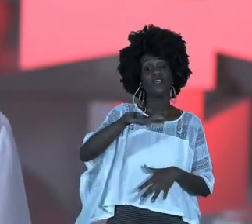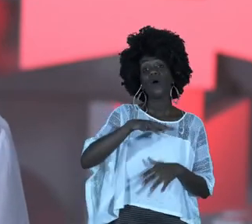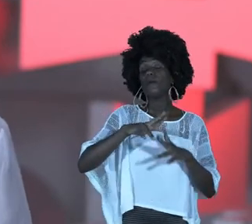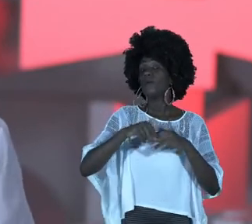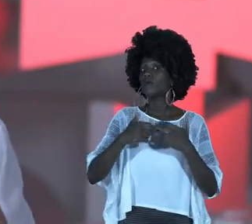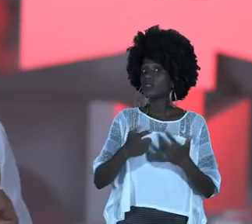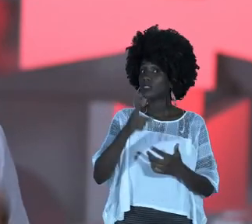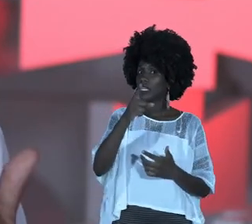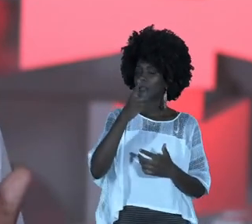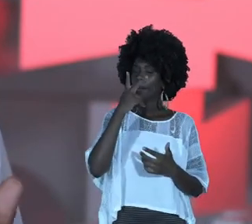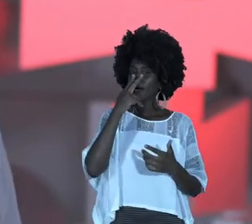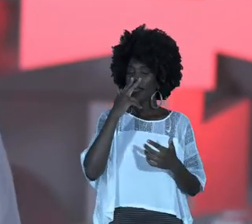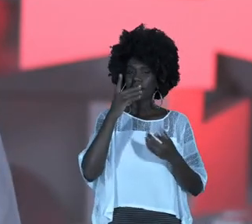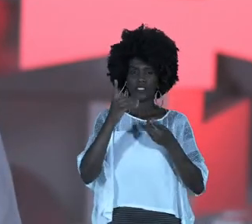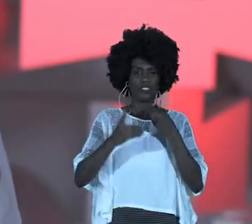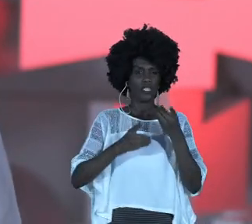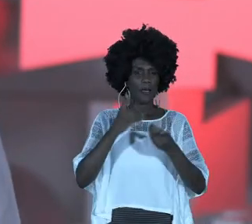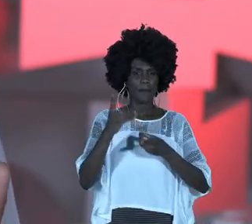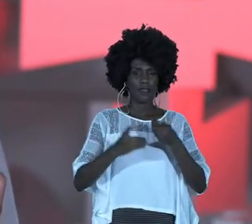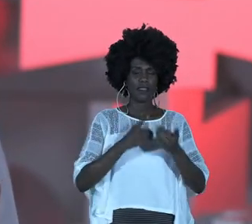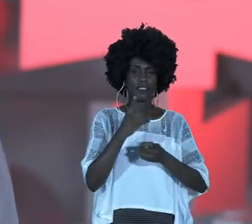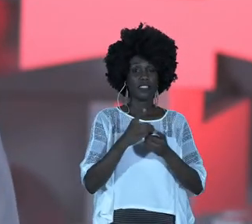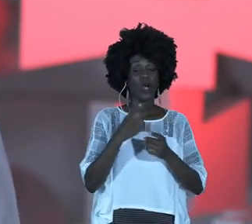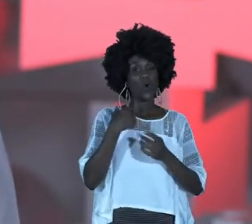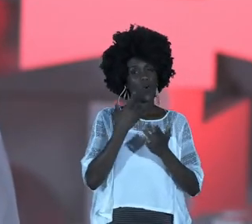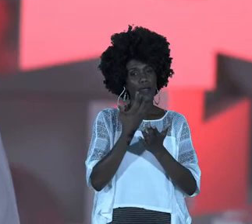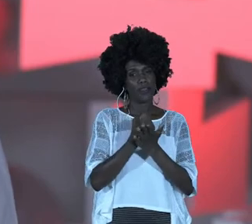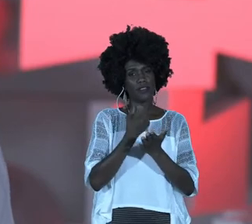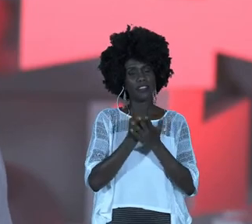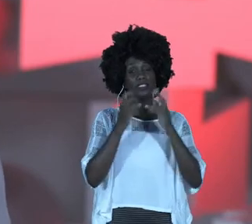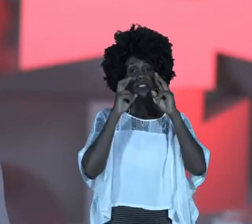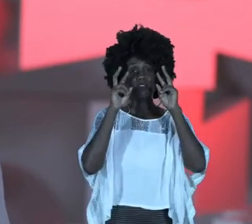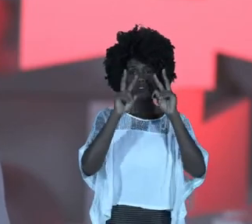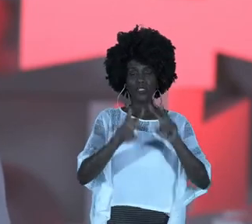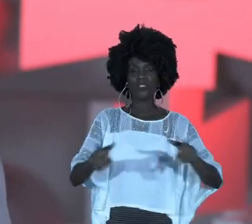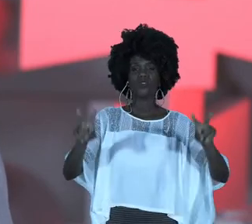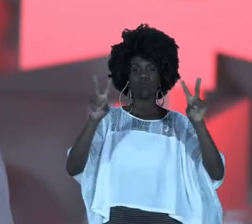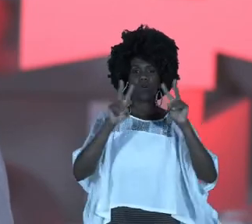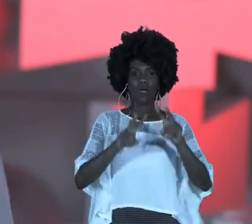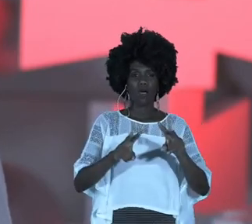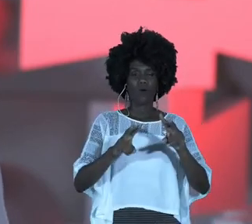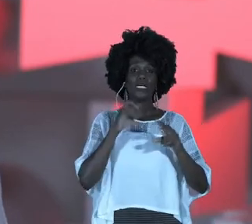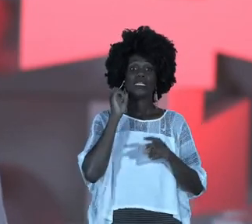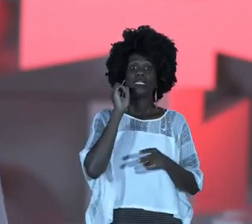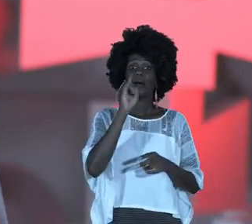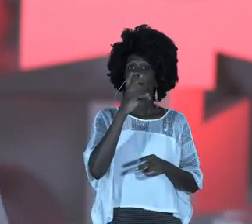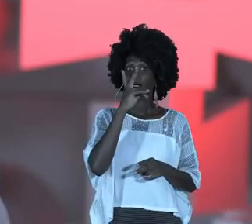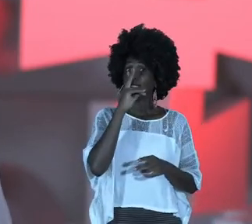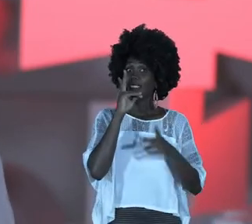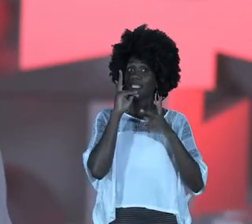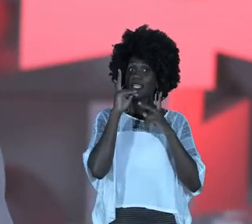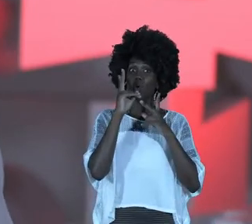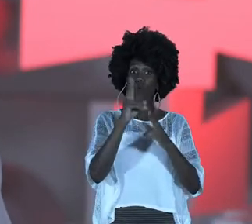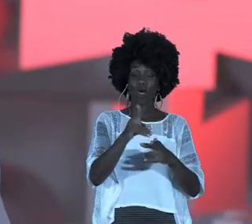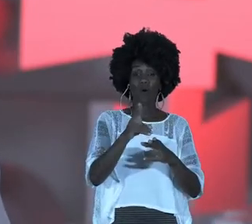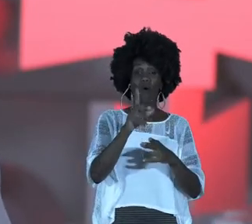Então, eles dinamizam o registro visual quando introduzem, semelhante a